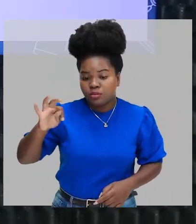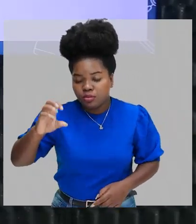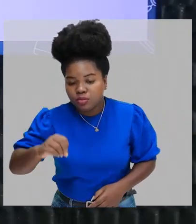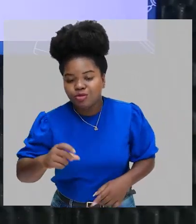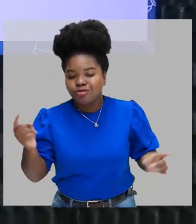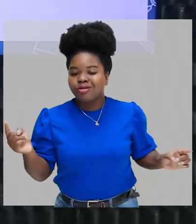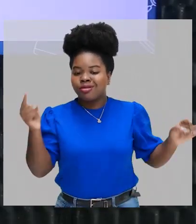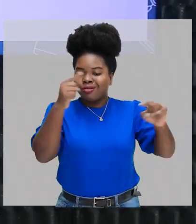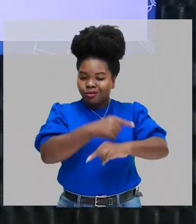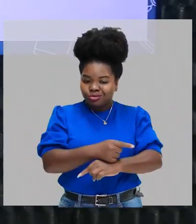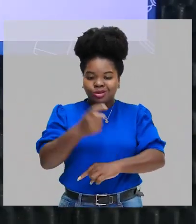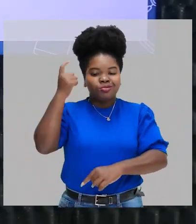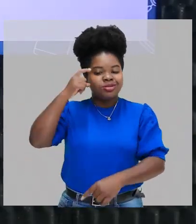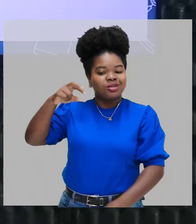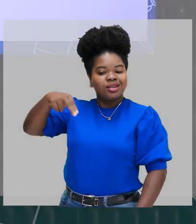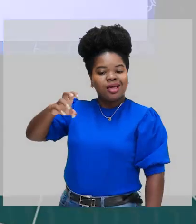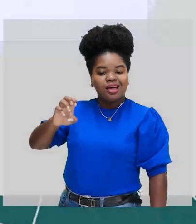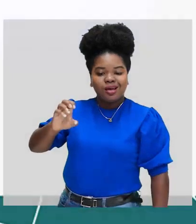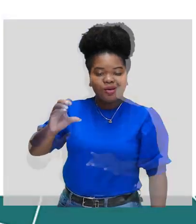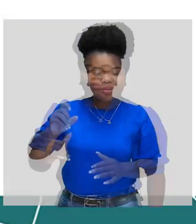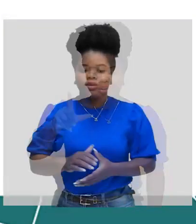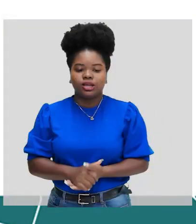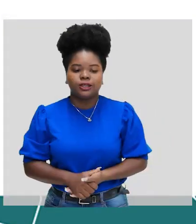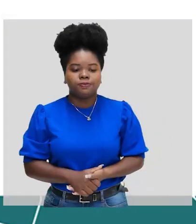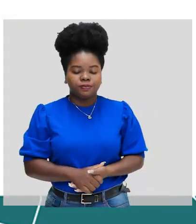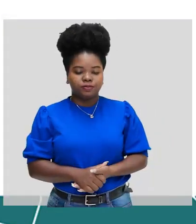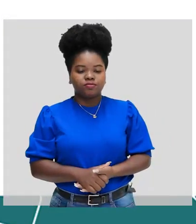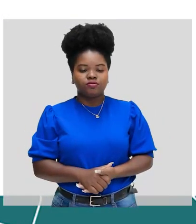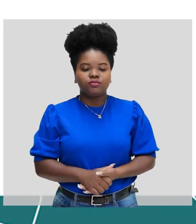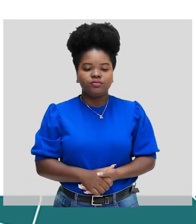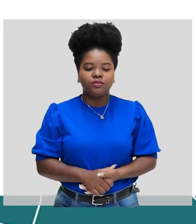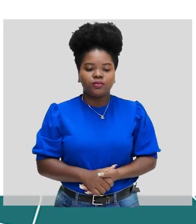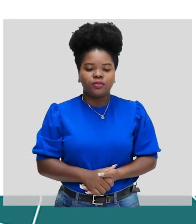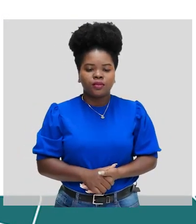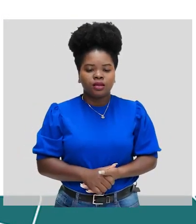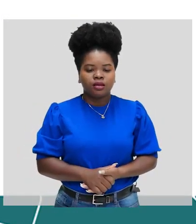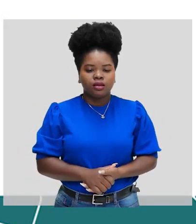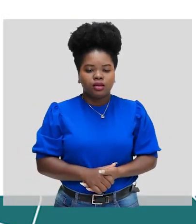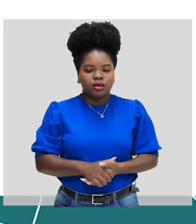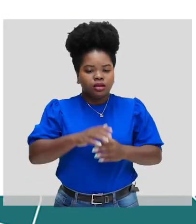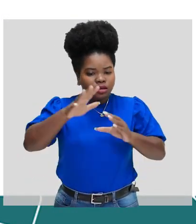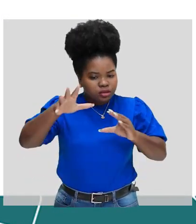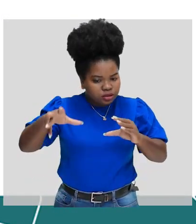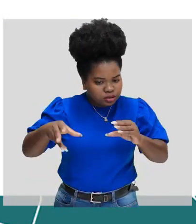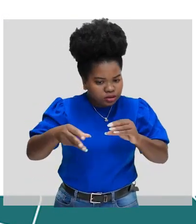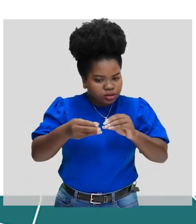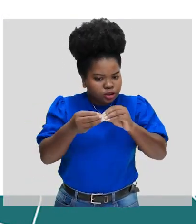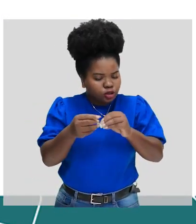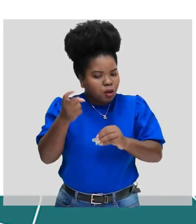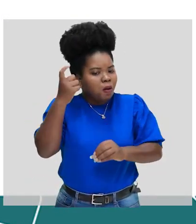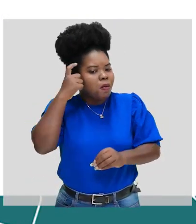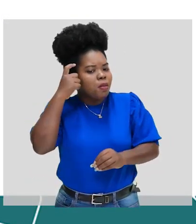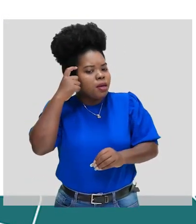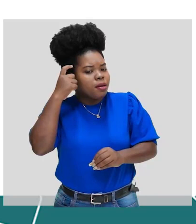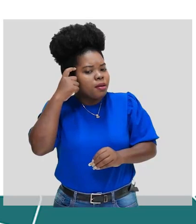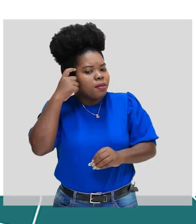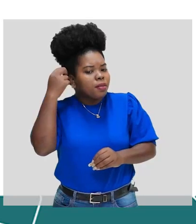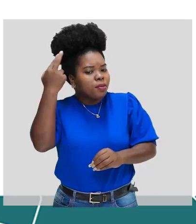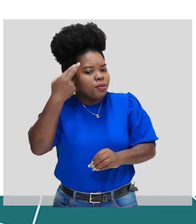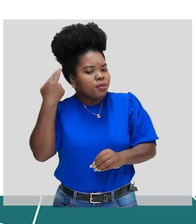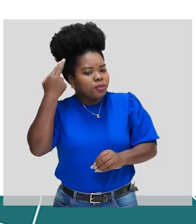pensamento neoliberal sobre o avanço da globalização. Síntese do pensamento crítico de Milton Santos,